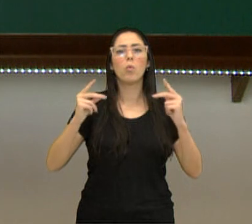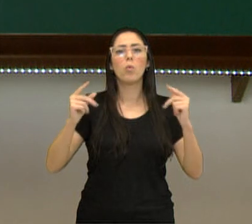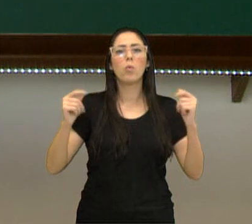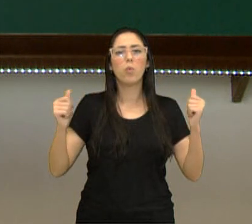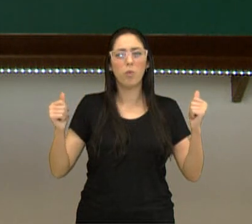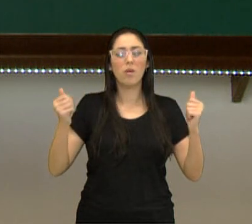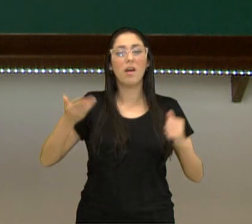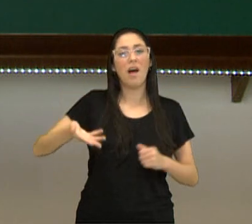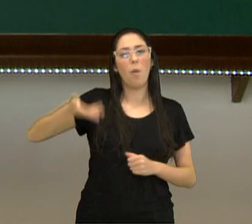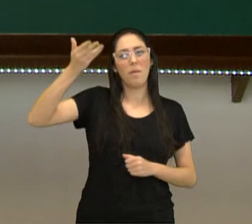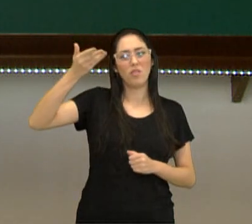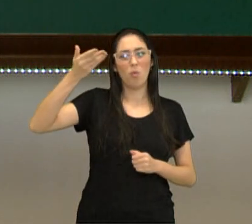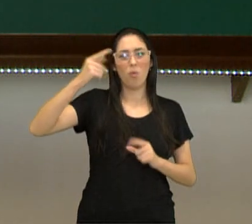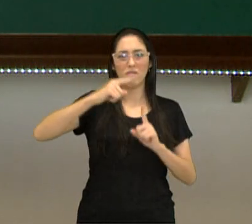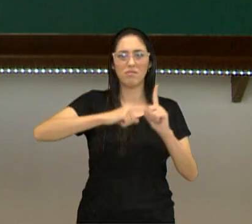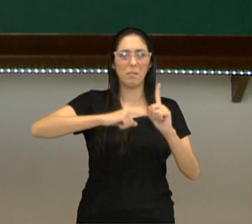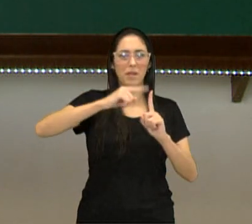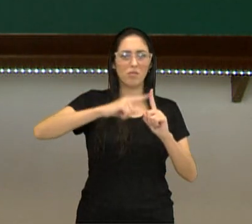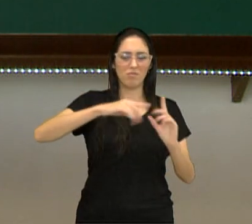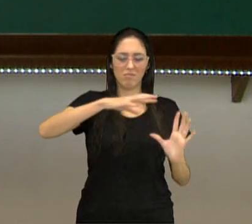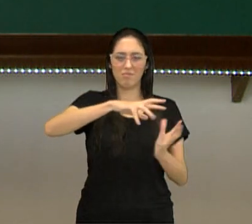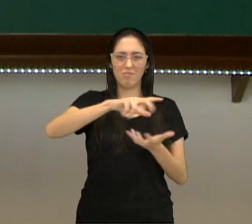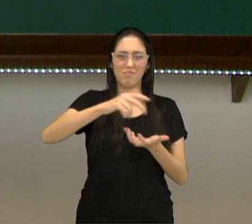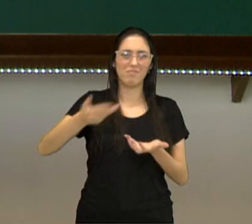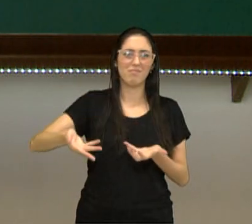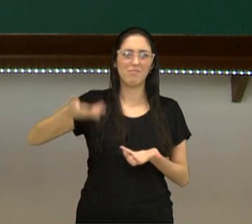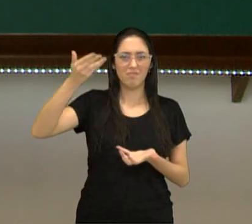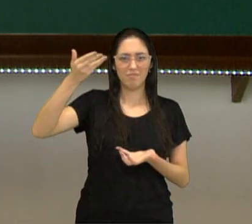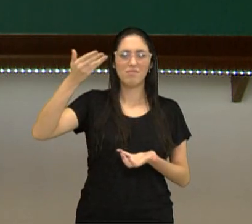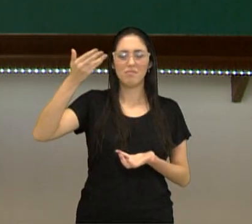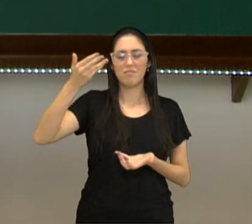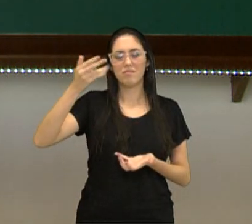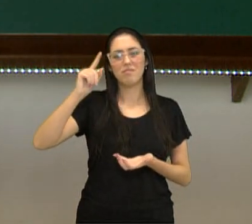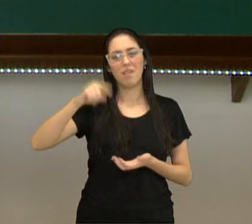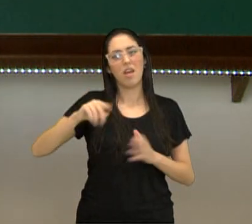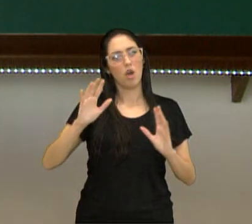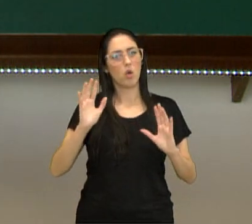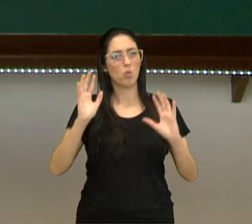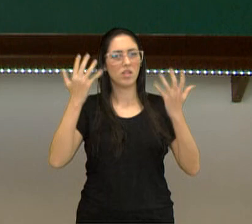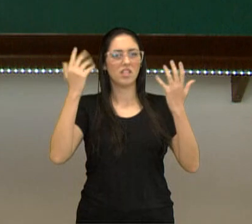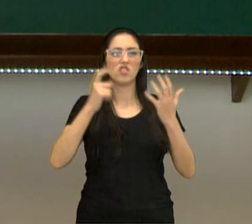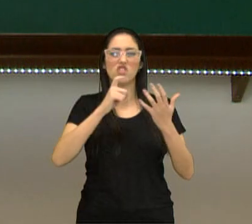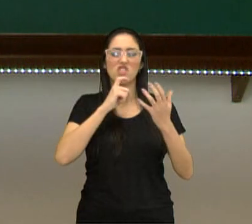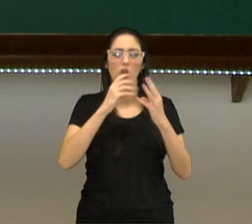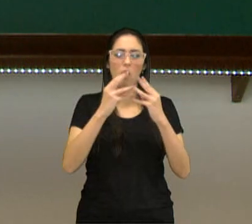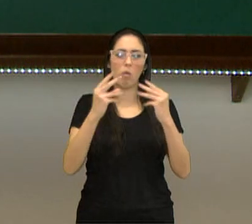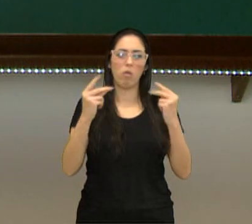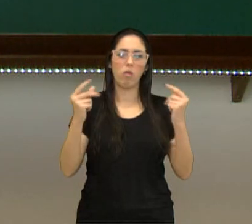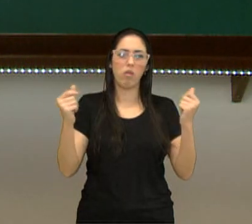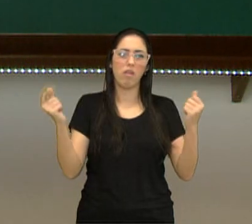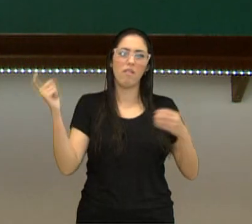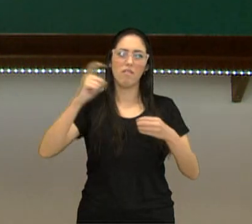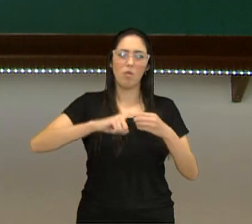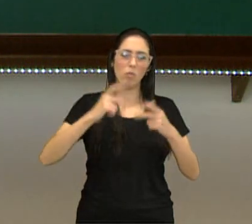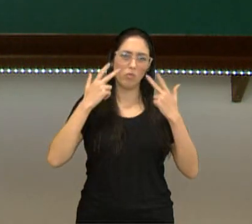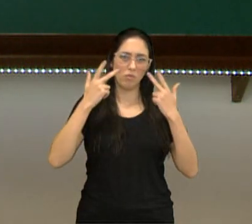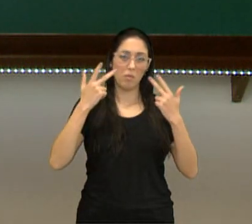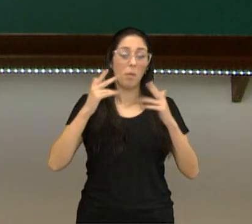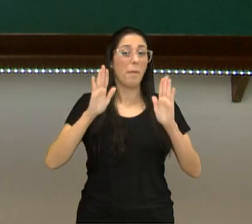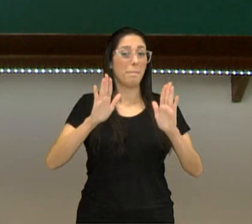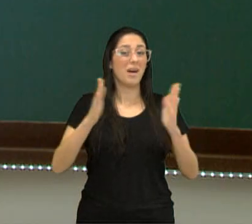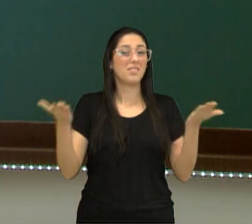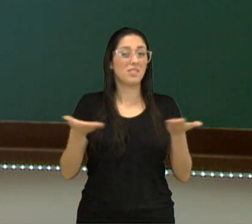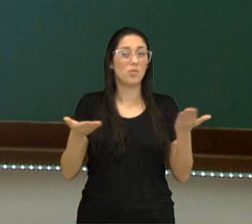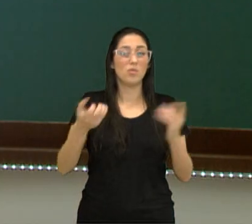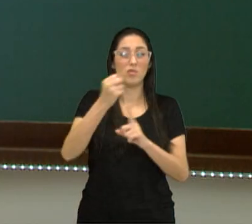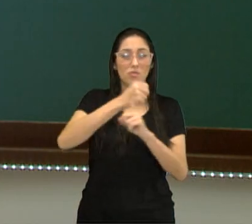da temperatura do nosso planeta, resultando nesse degelo. Mas a gente sabe também que a sociedade industrial,